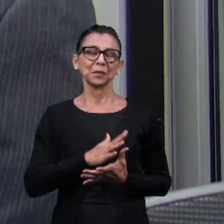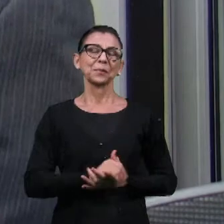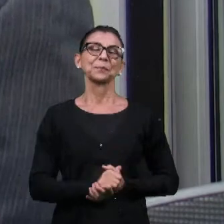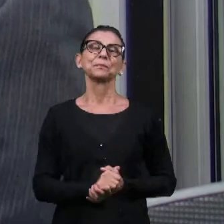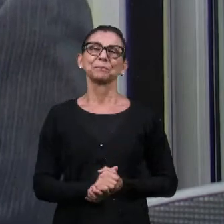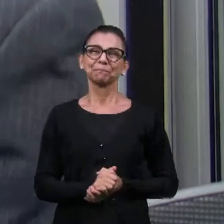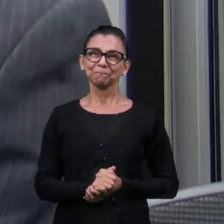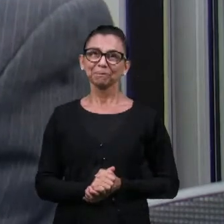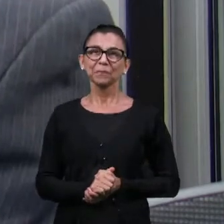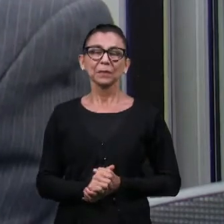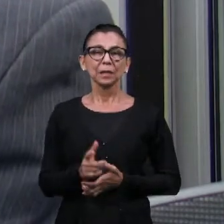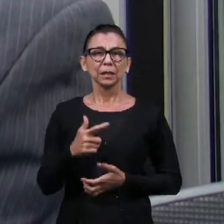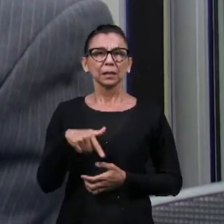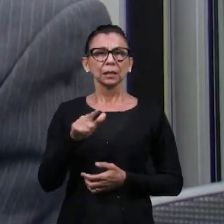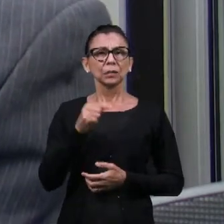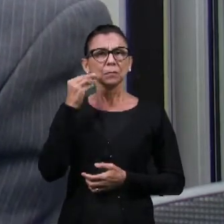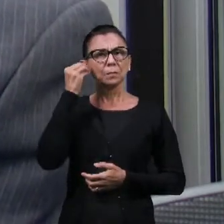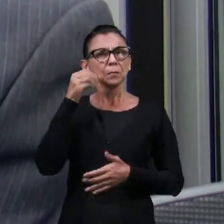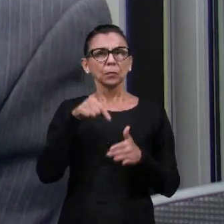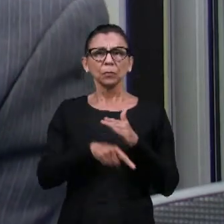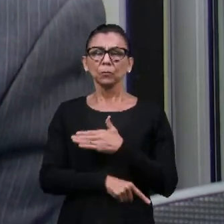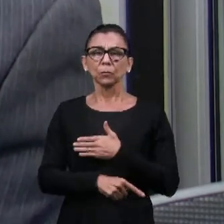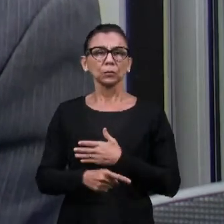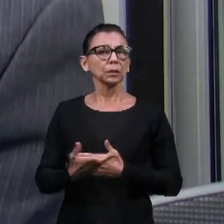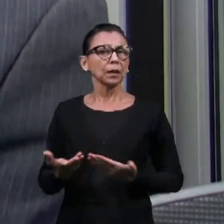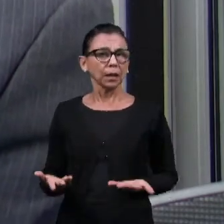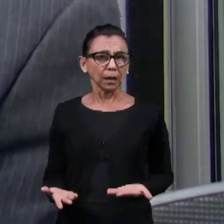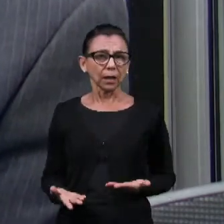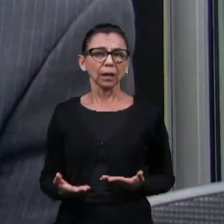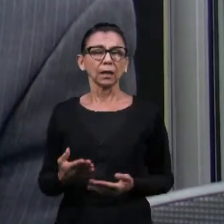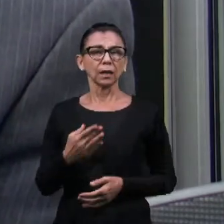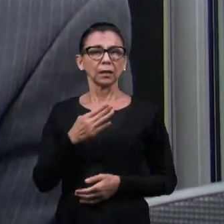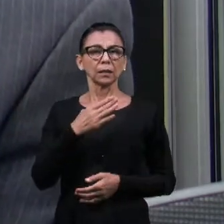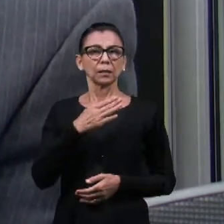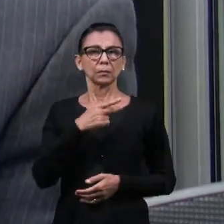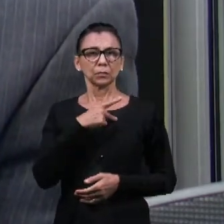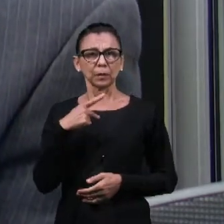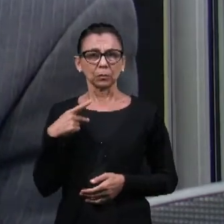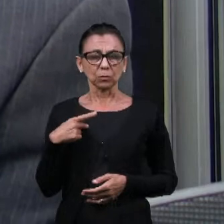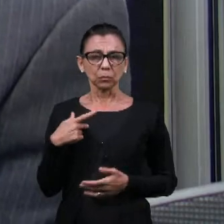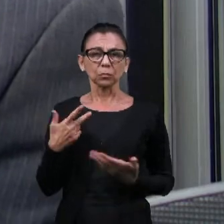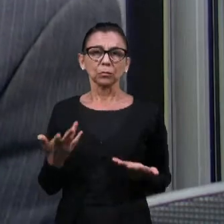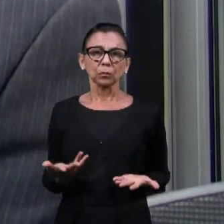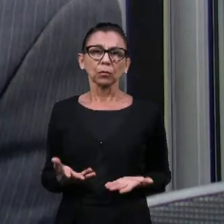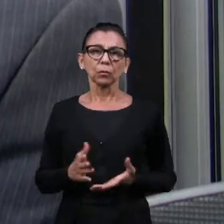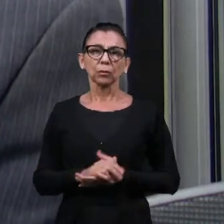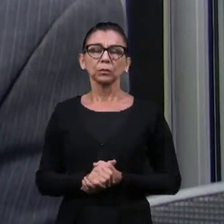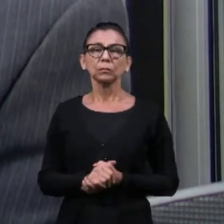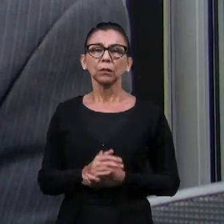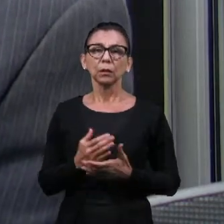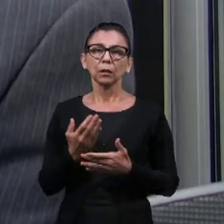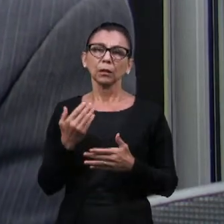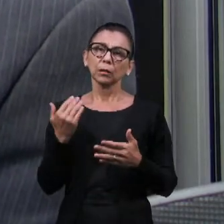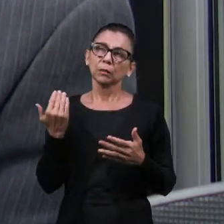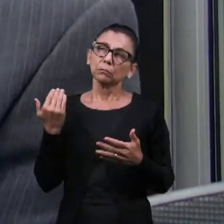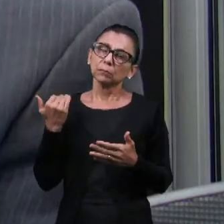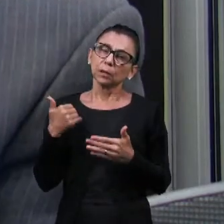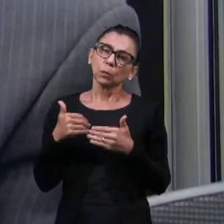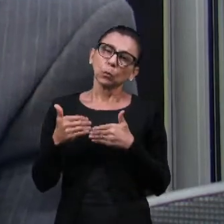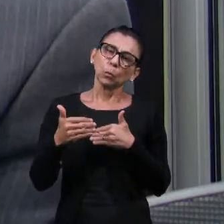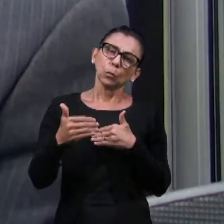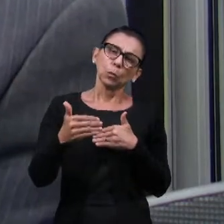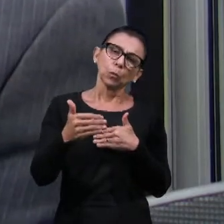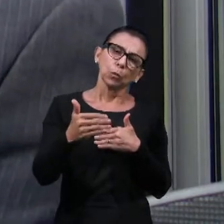nesse período foi um amadurecimento do ministério, não só aquele dia a dia como pastor, mas atendendo